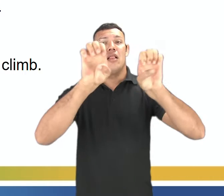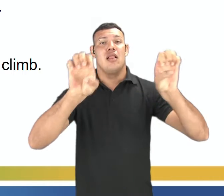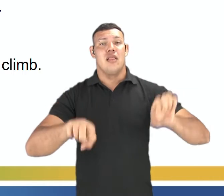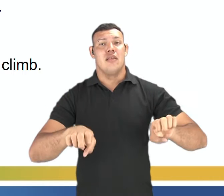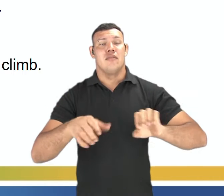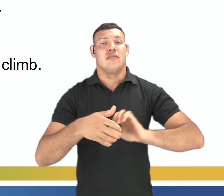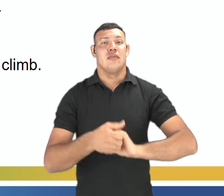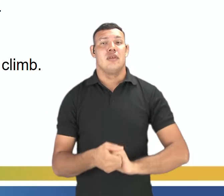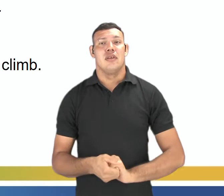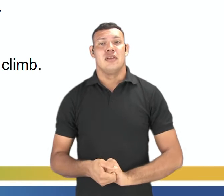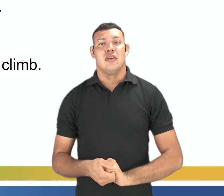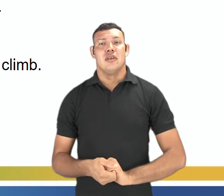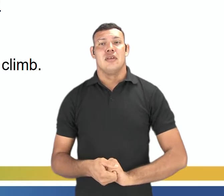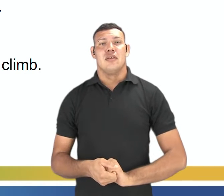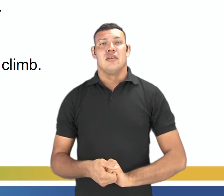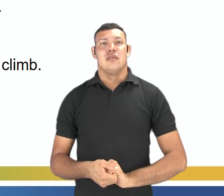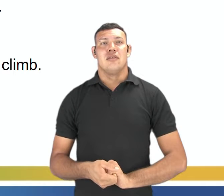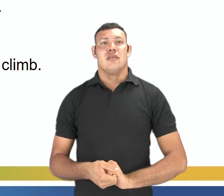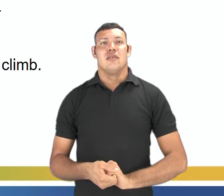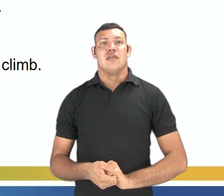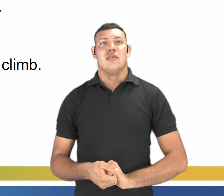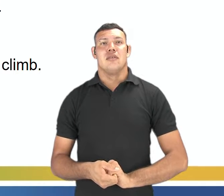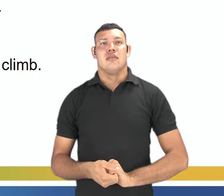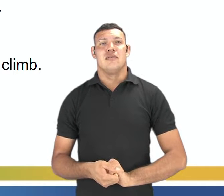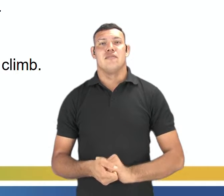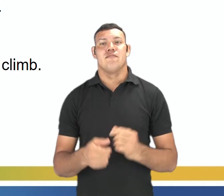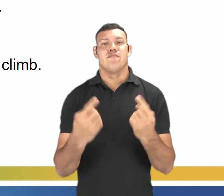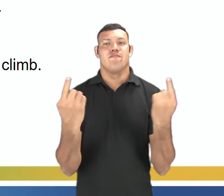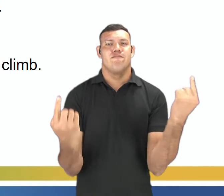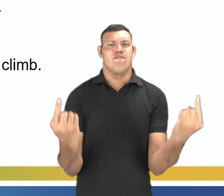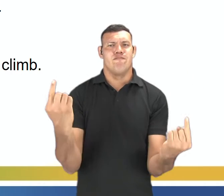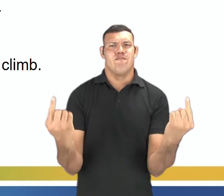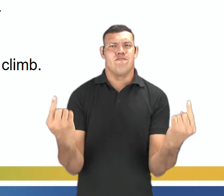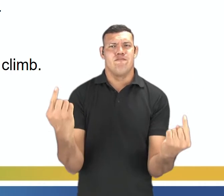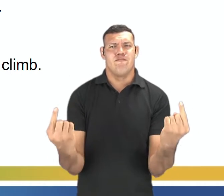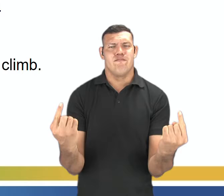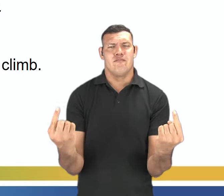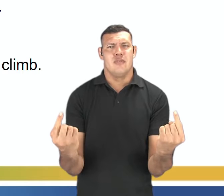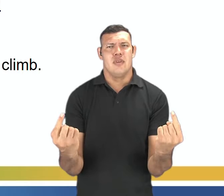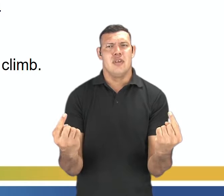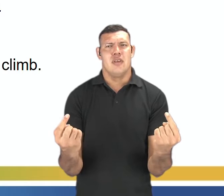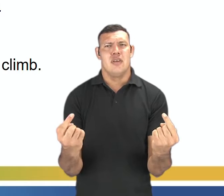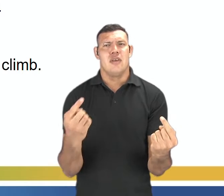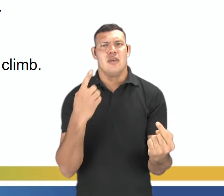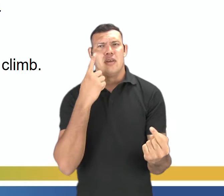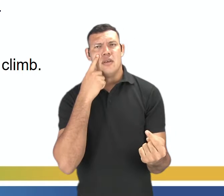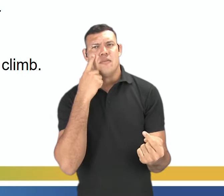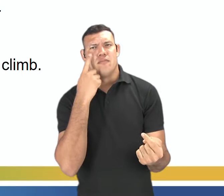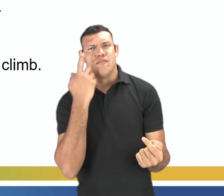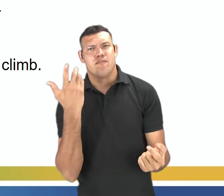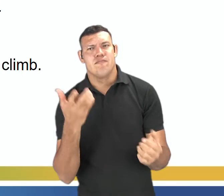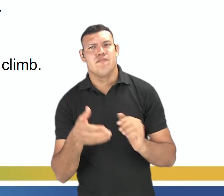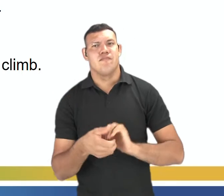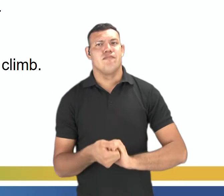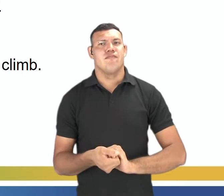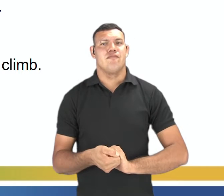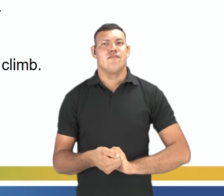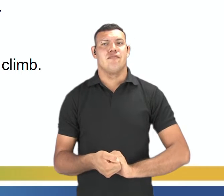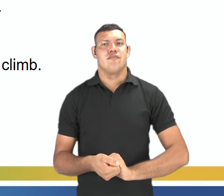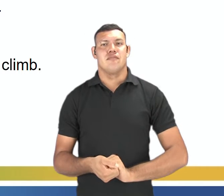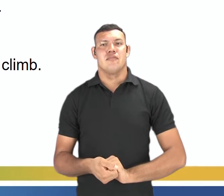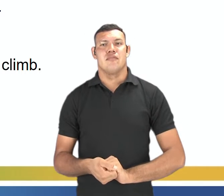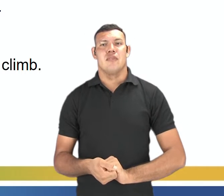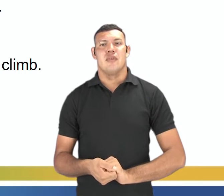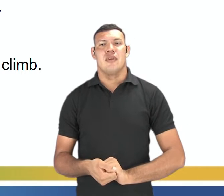na estrutura. Como nos adjetivos comparativos, existem duas maneiras de formar um adjetivo